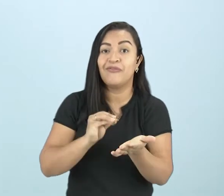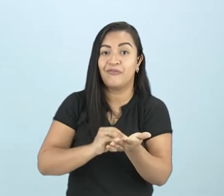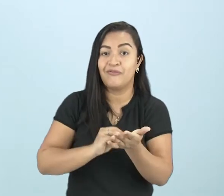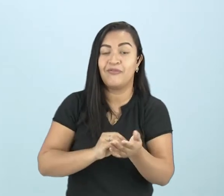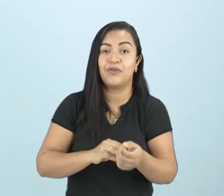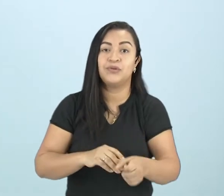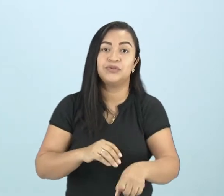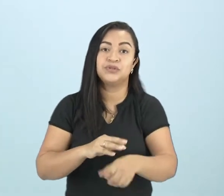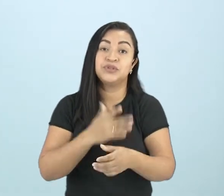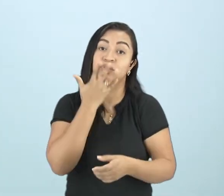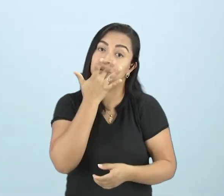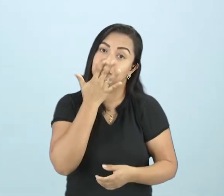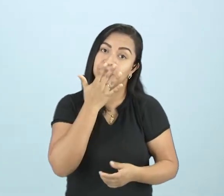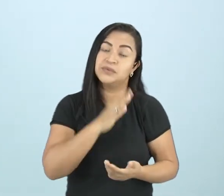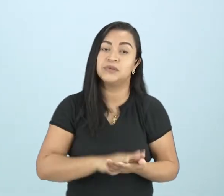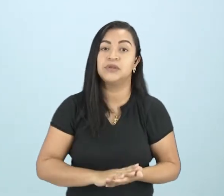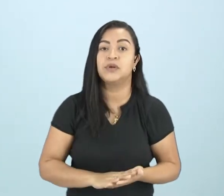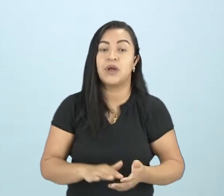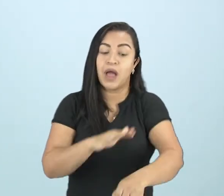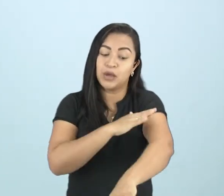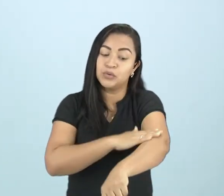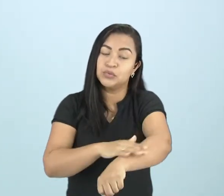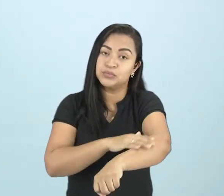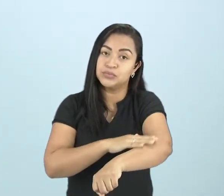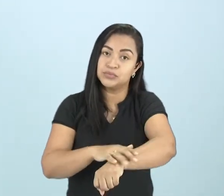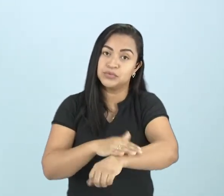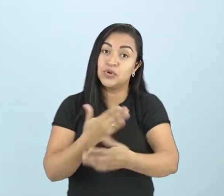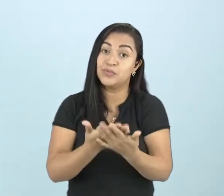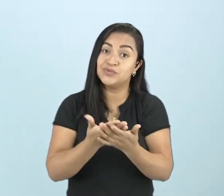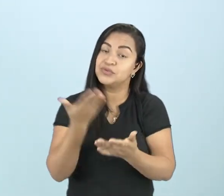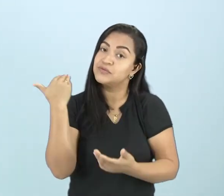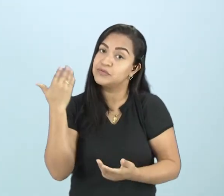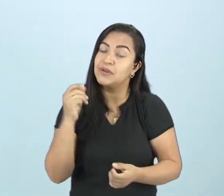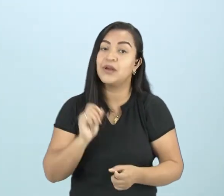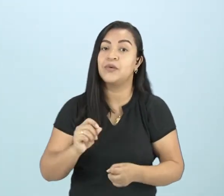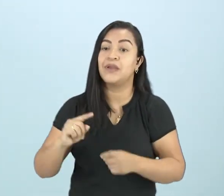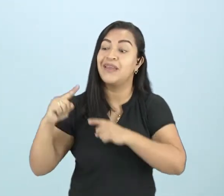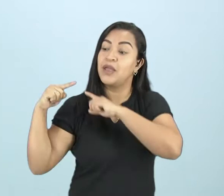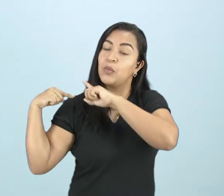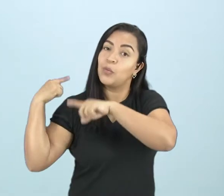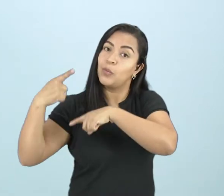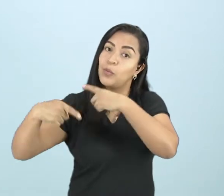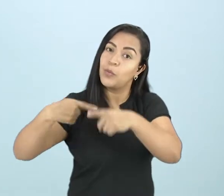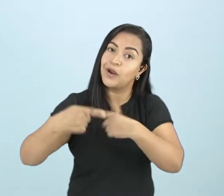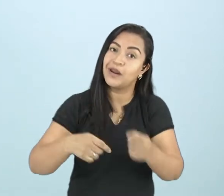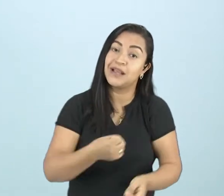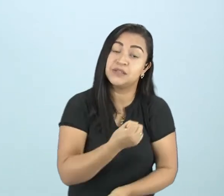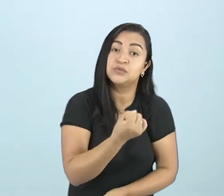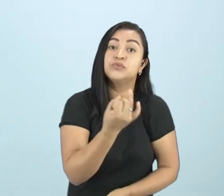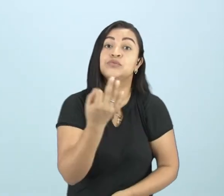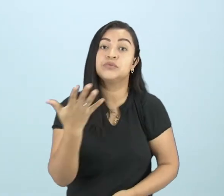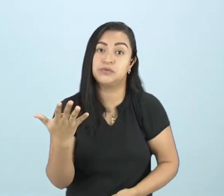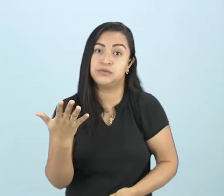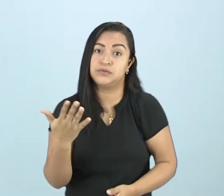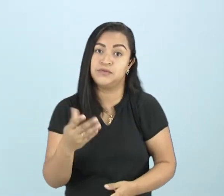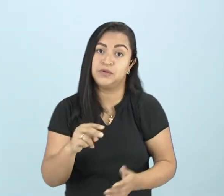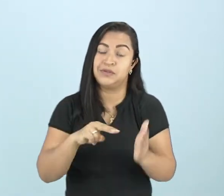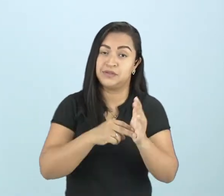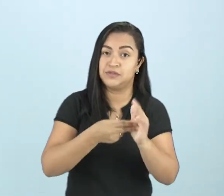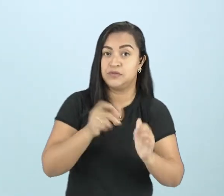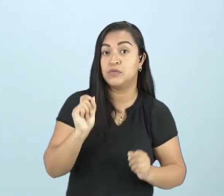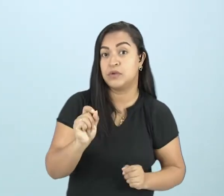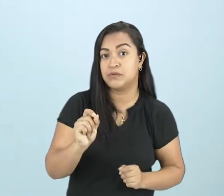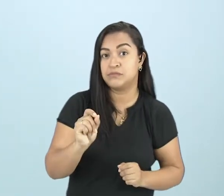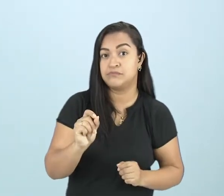gente tem que falar que a cor da pele, como a gente viu nas aulas passadas, é uma herança quantitativa, ou seja, quanto mais eu